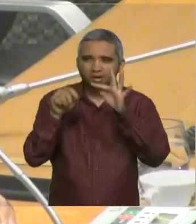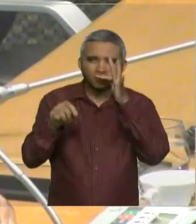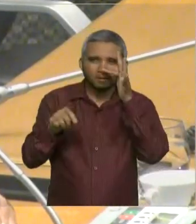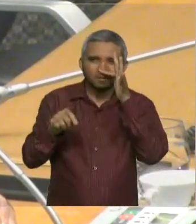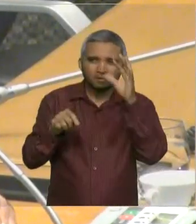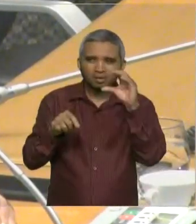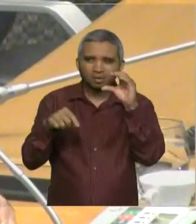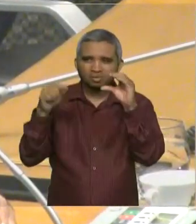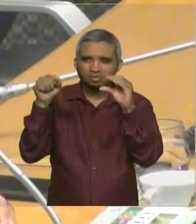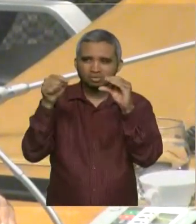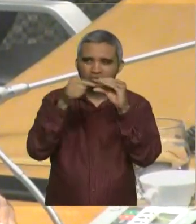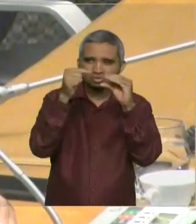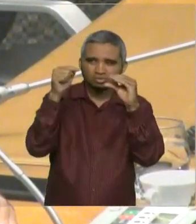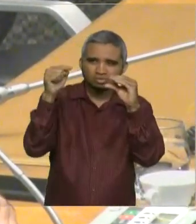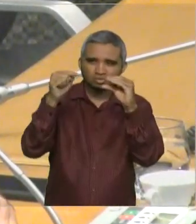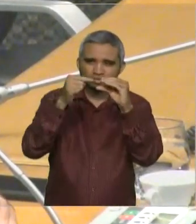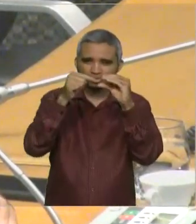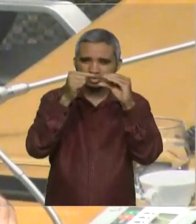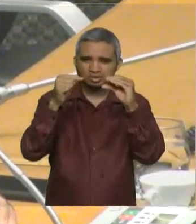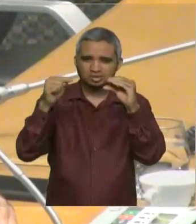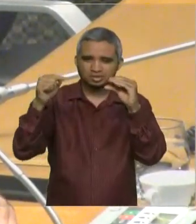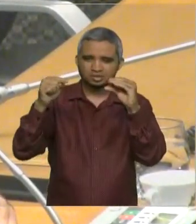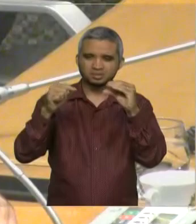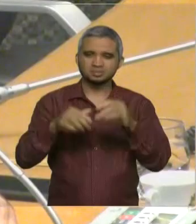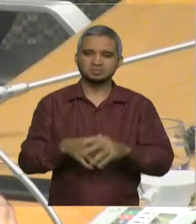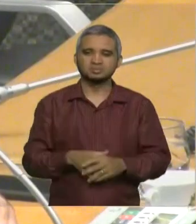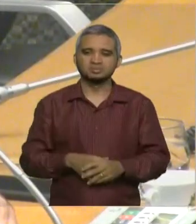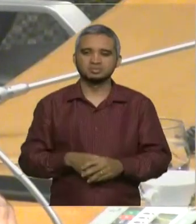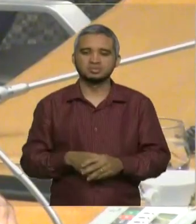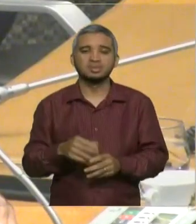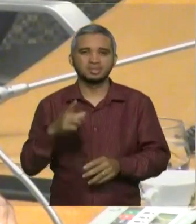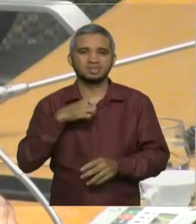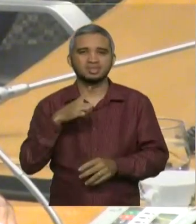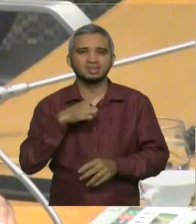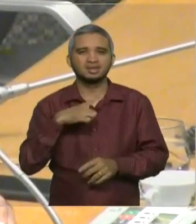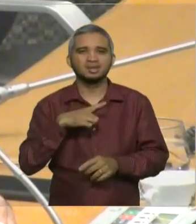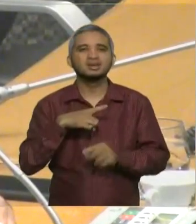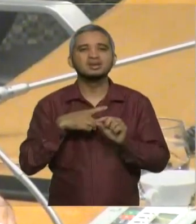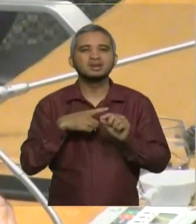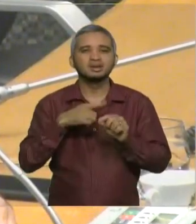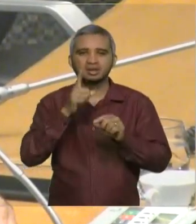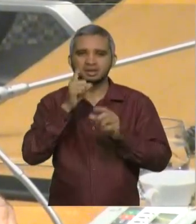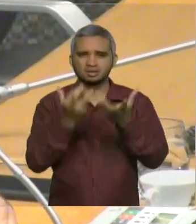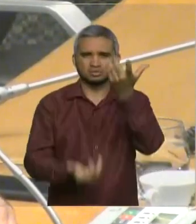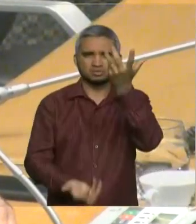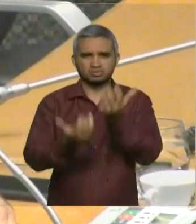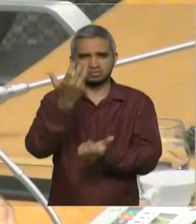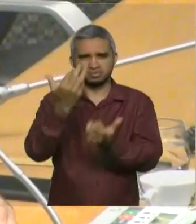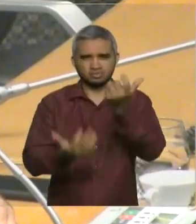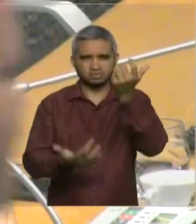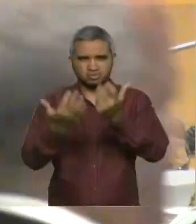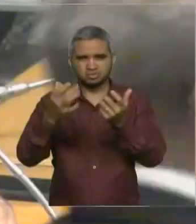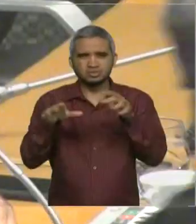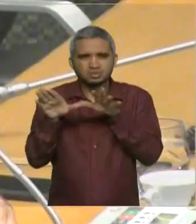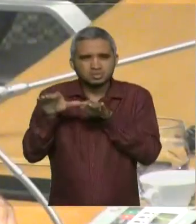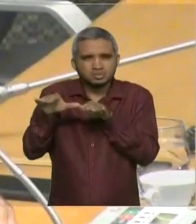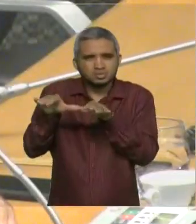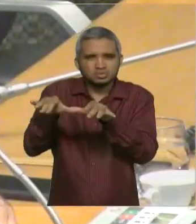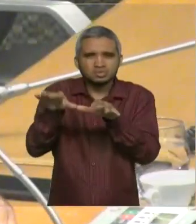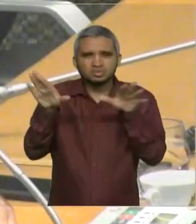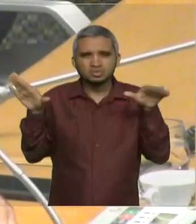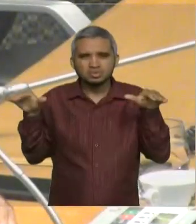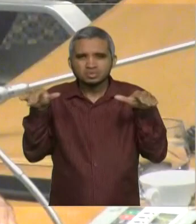estava tentando apagar um incêndio na floresta com gotas d'água? A senhora não é mais aquele beija-flor, a senhora é uma